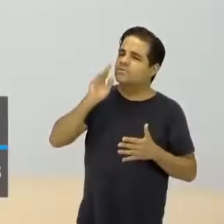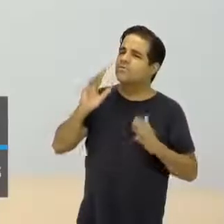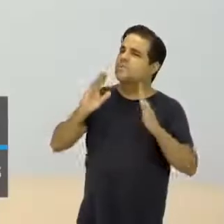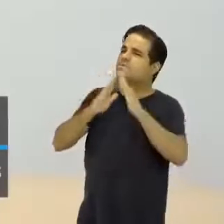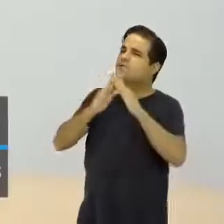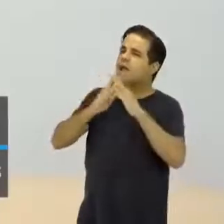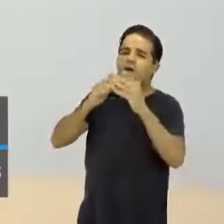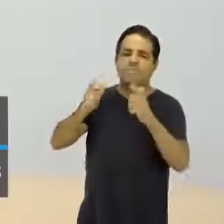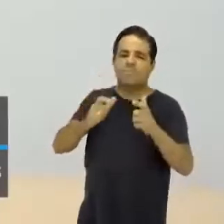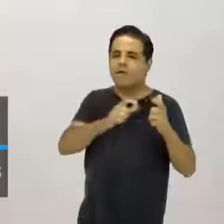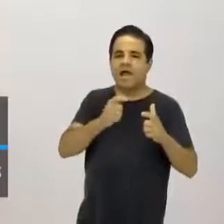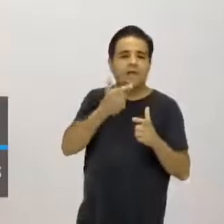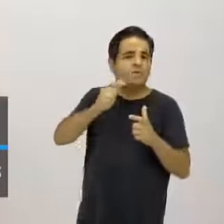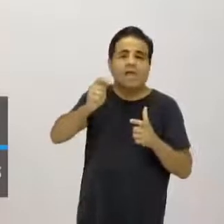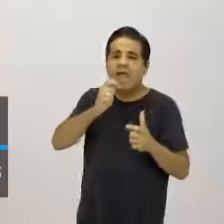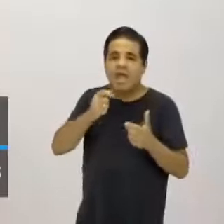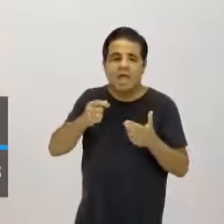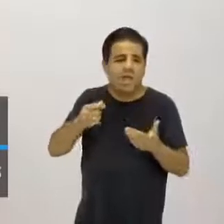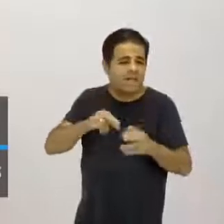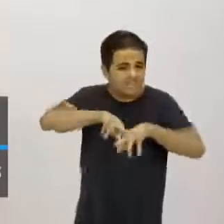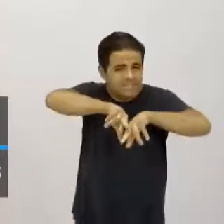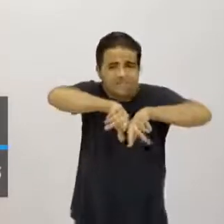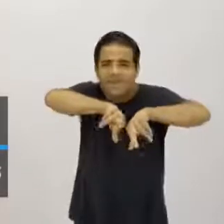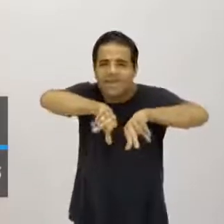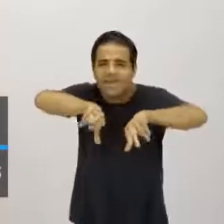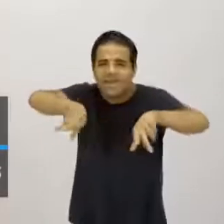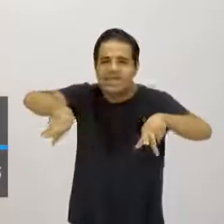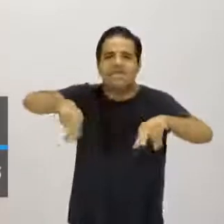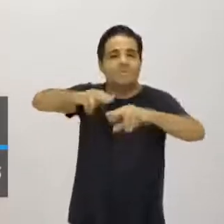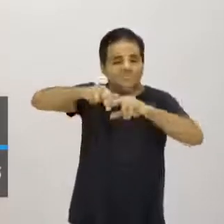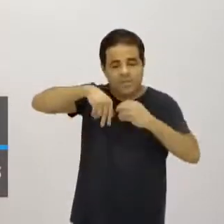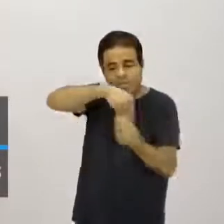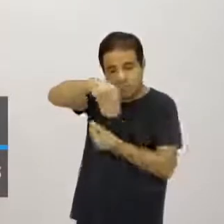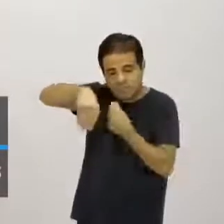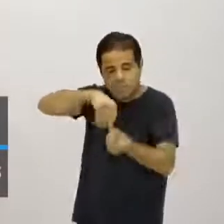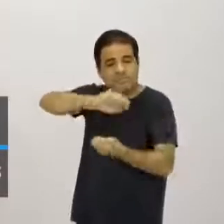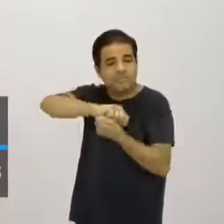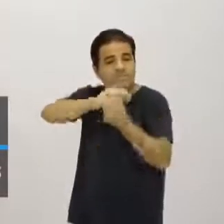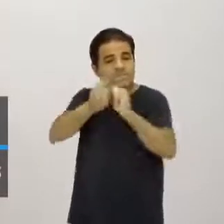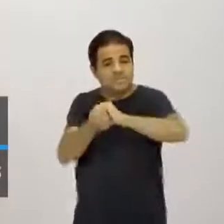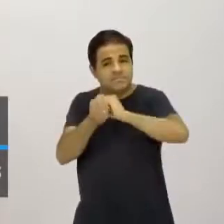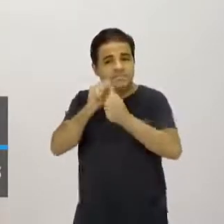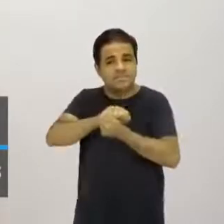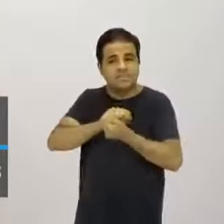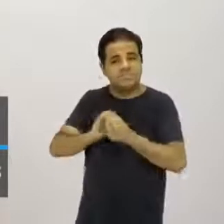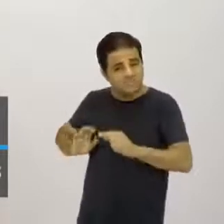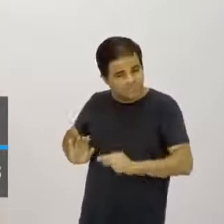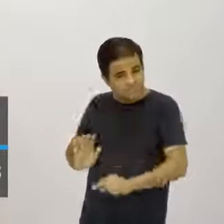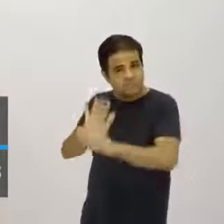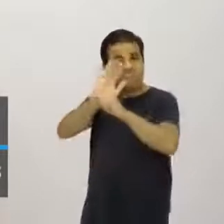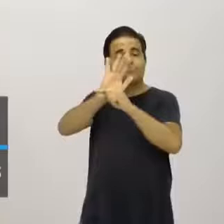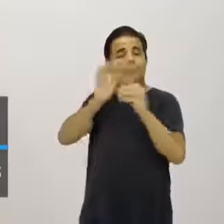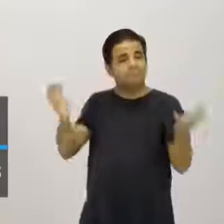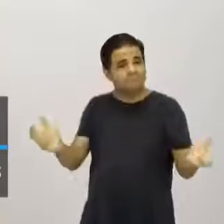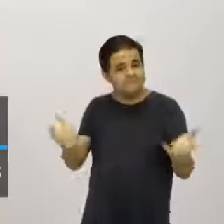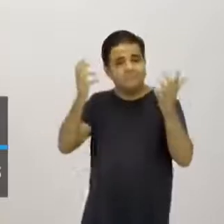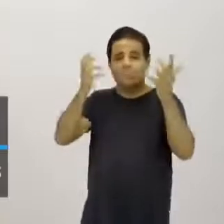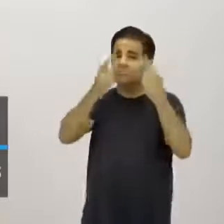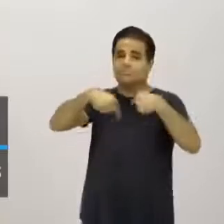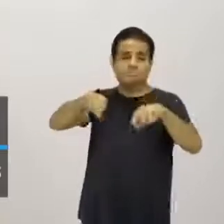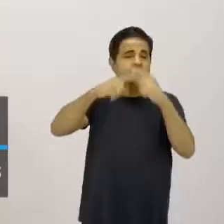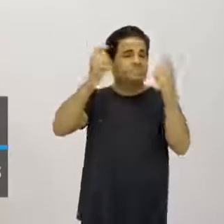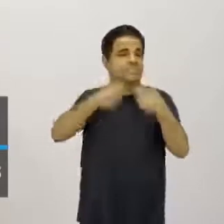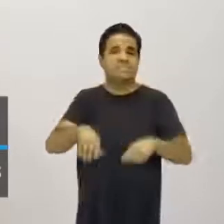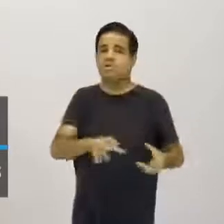opções? Né, fruto dessa fusão, dessa adaptação que foi tão enriquecedora. Porque a gente não